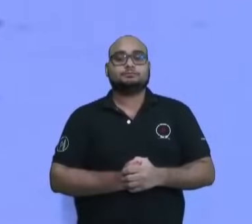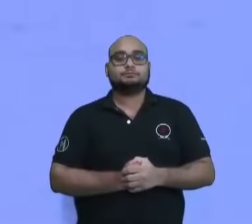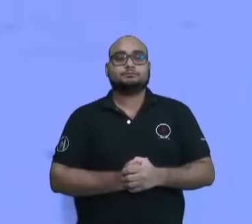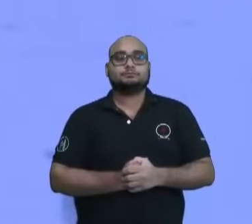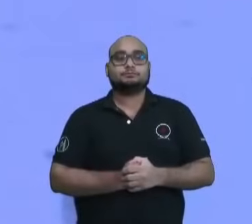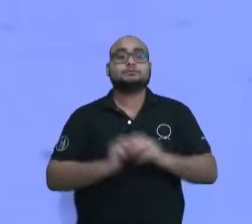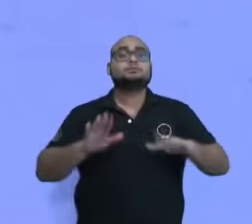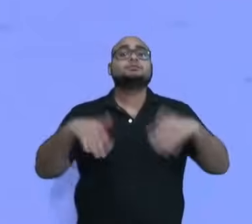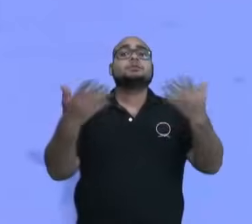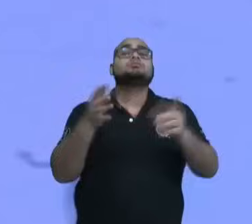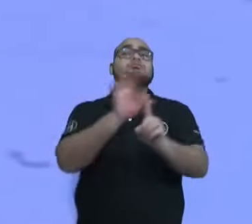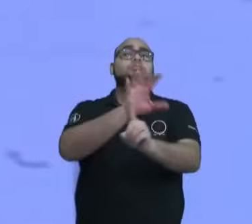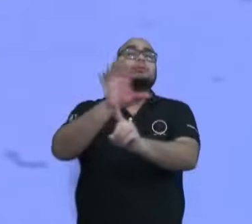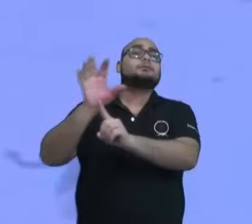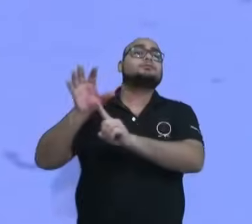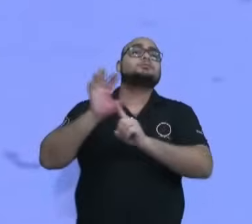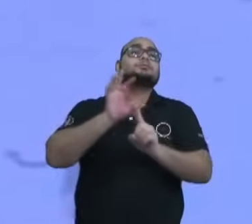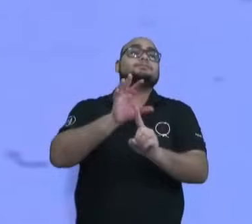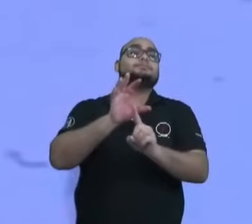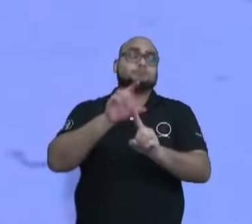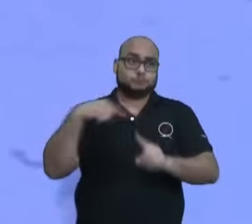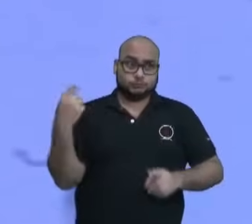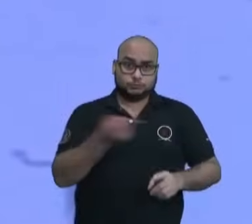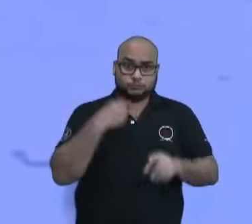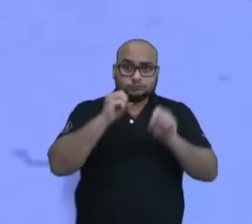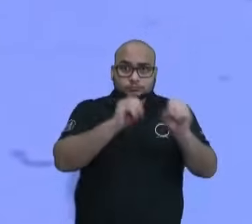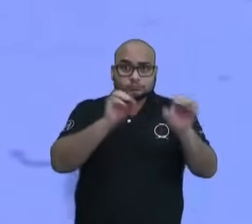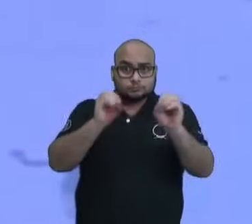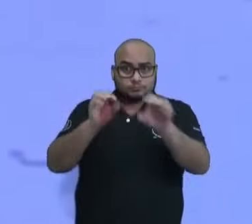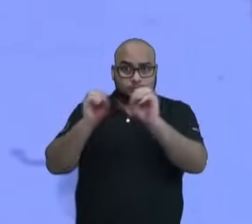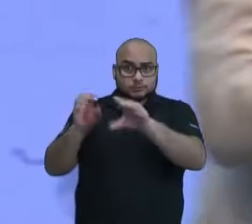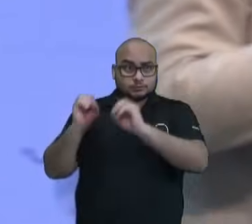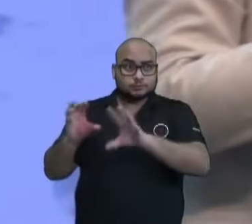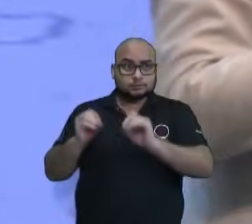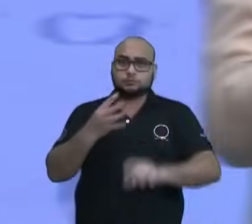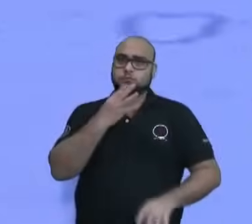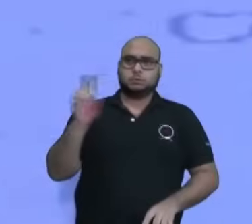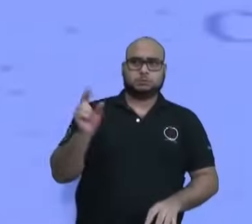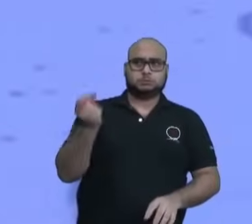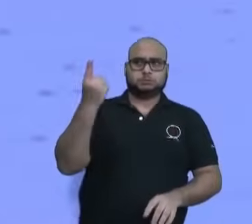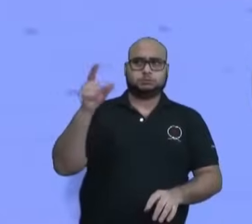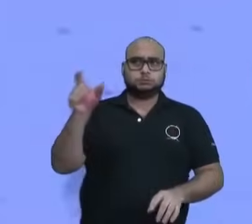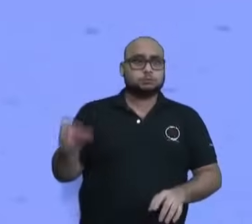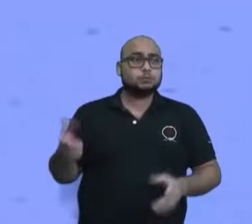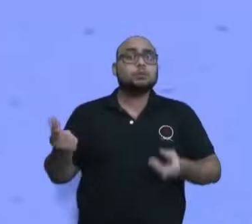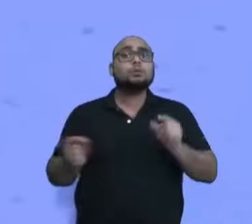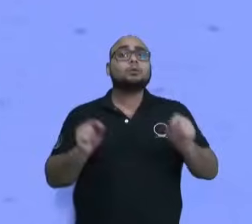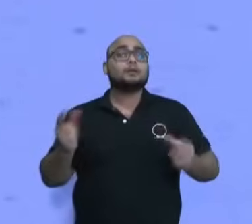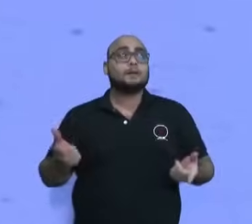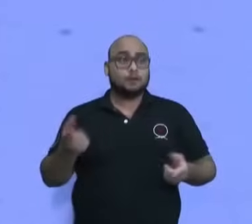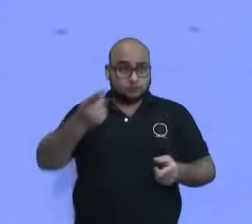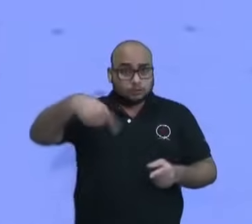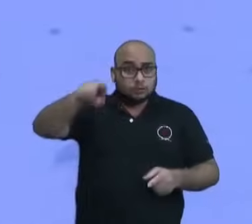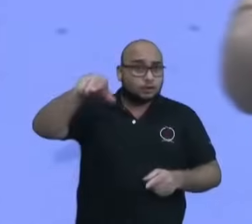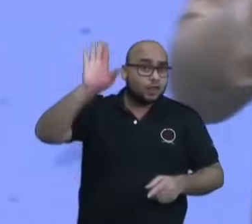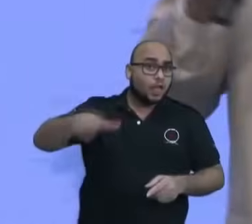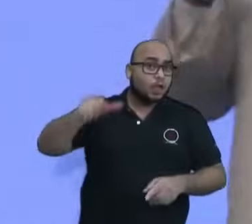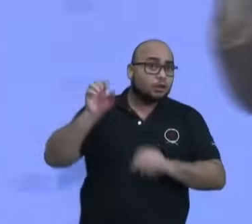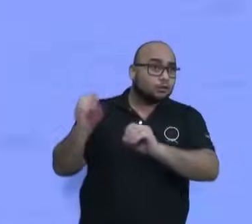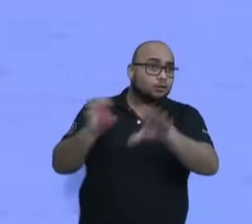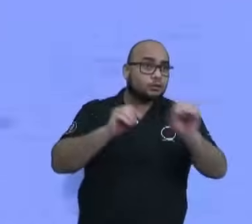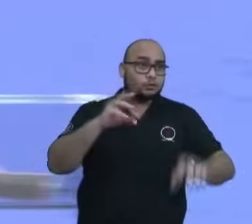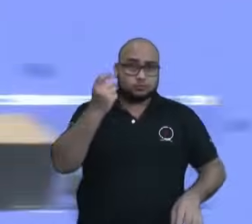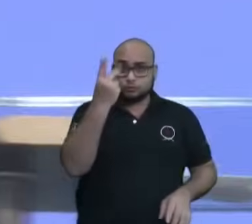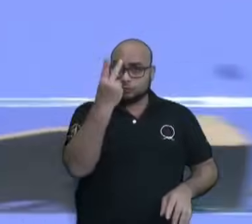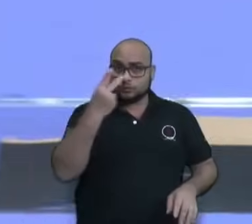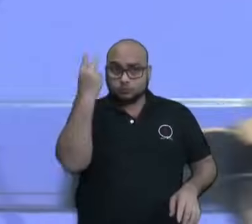horas por dia para alguém não conheço qual é o mentor que dá duas horas por dia para alguém també mas vou quebrar o galho se